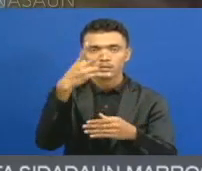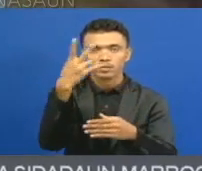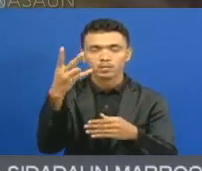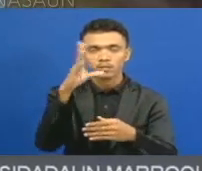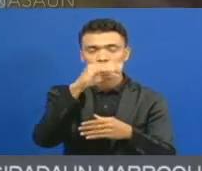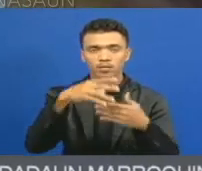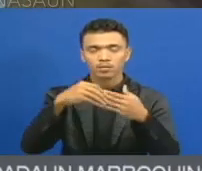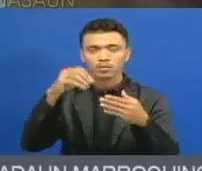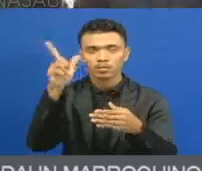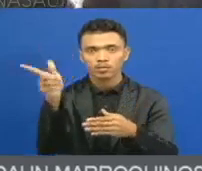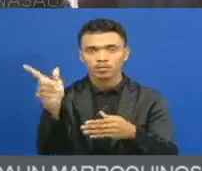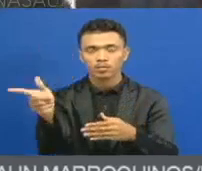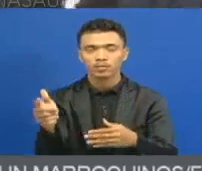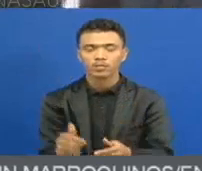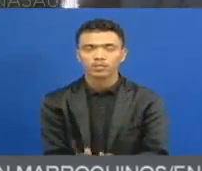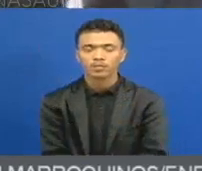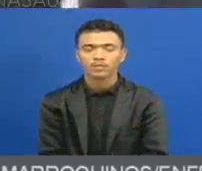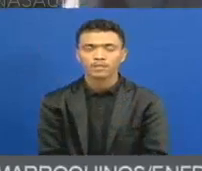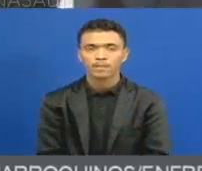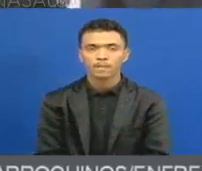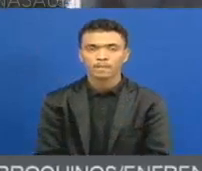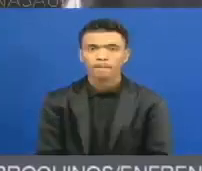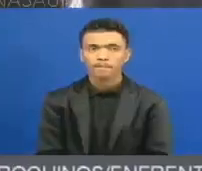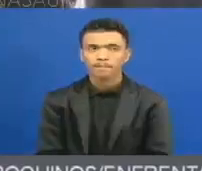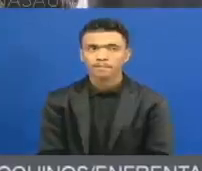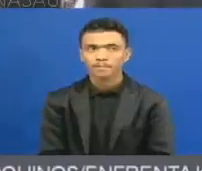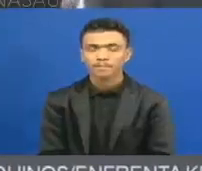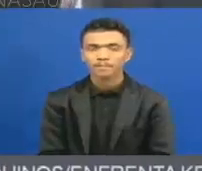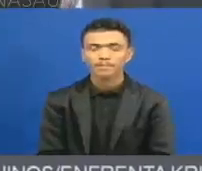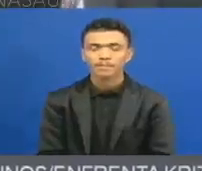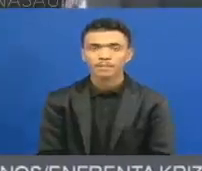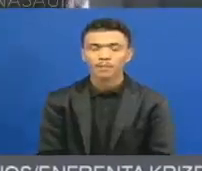to dólar ronulo. Husier Mera, Justiniano Nano, ba RTL.